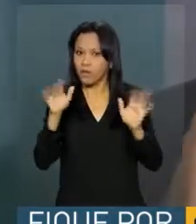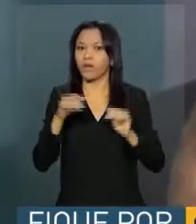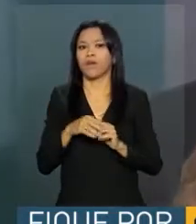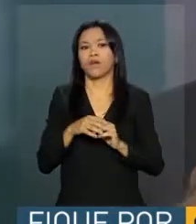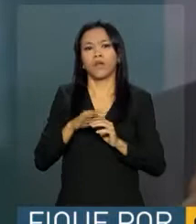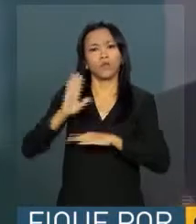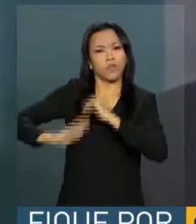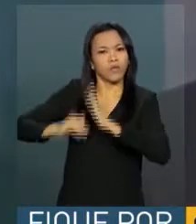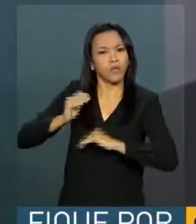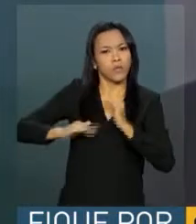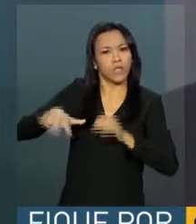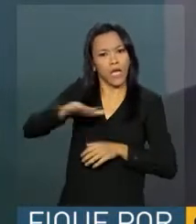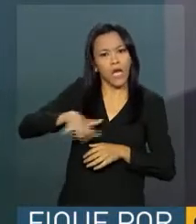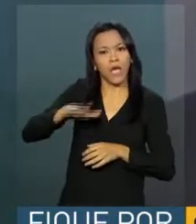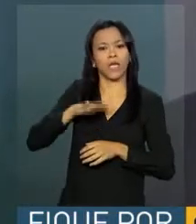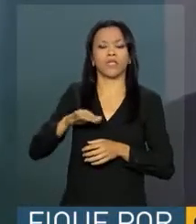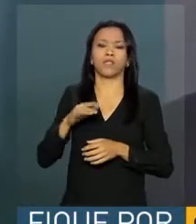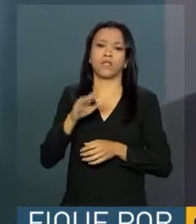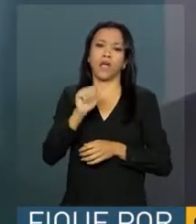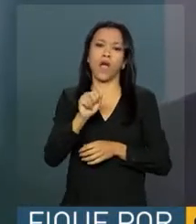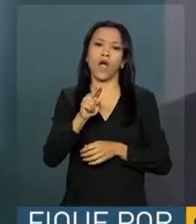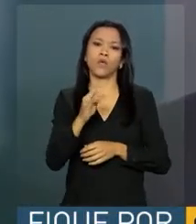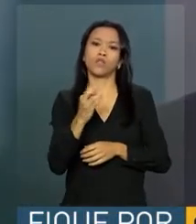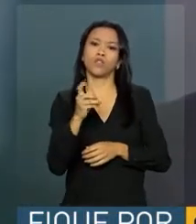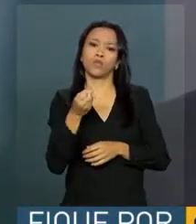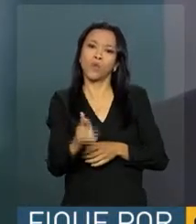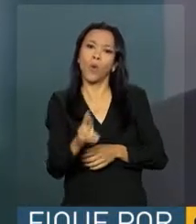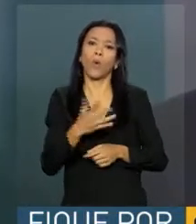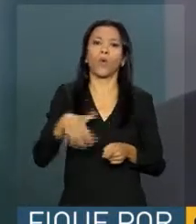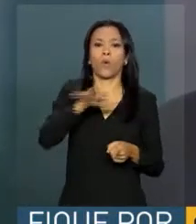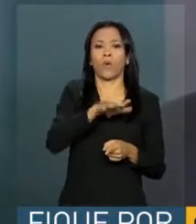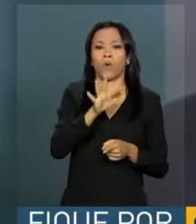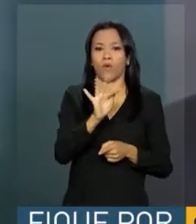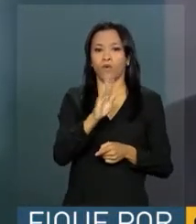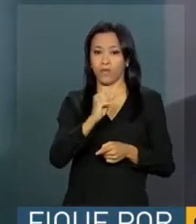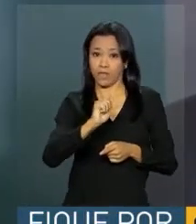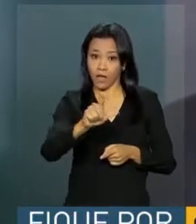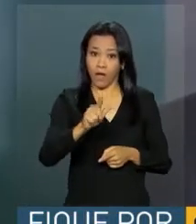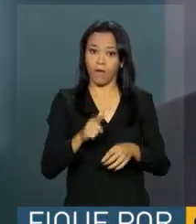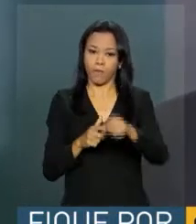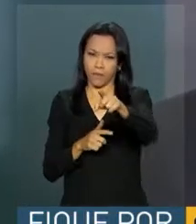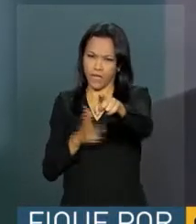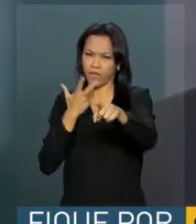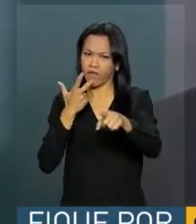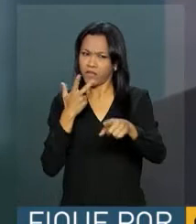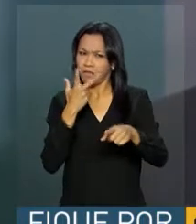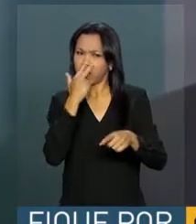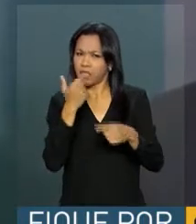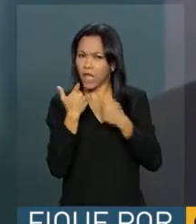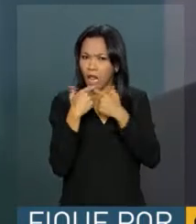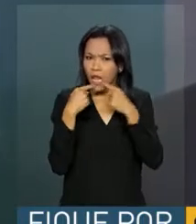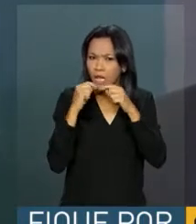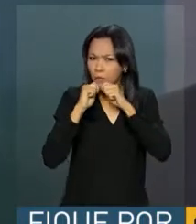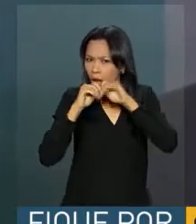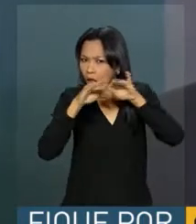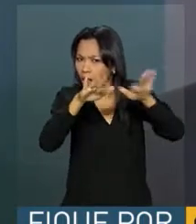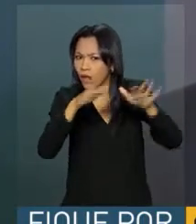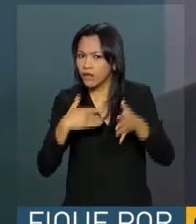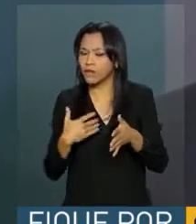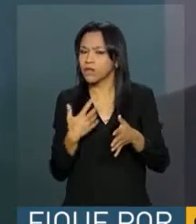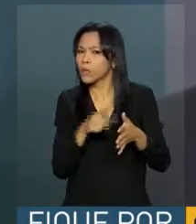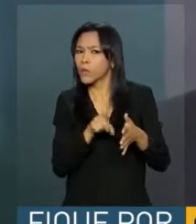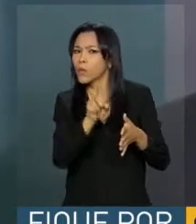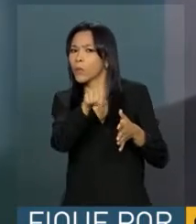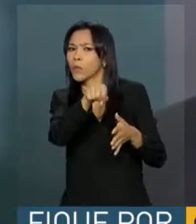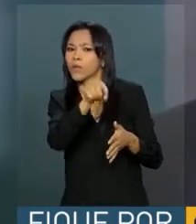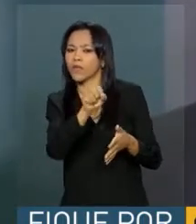fiscais, todos, que tem que se manifestar. O que está sendo estudado não está transparente. O quê? Tem vazamentos, suspeitas, que estaria estudando, o que exatamente o governo não, estuda?